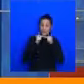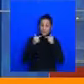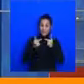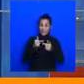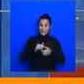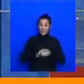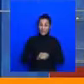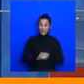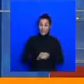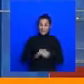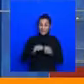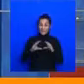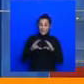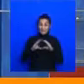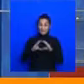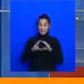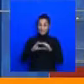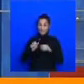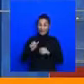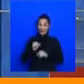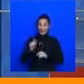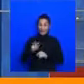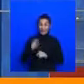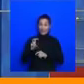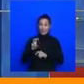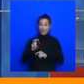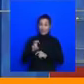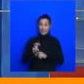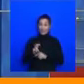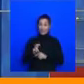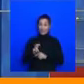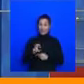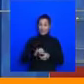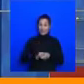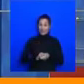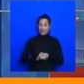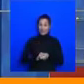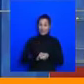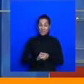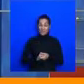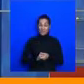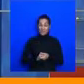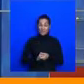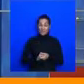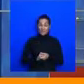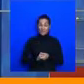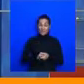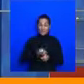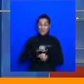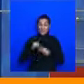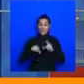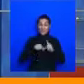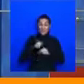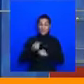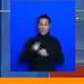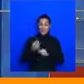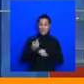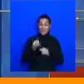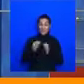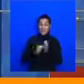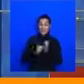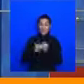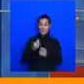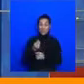boa sorte. Bola azul 95, azul número 95. Foram sorteados 10 números,